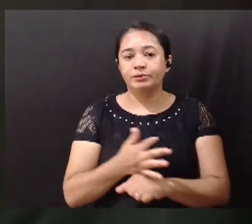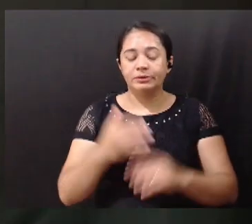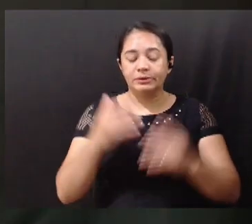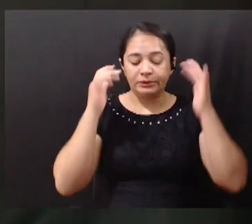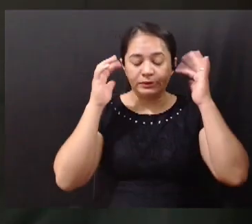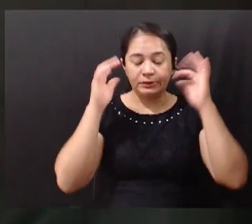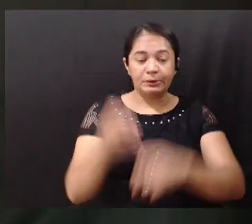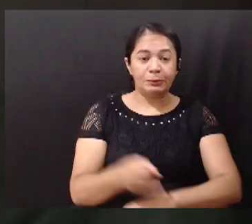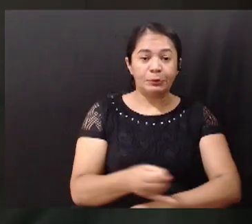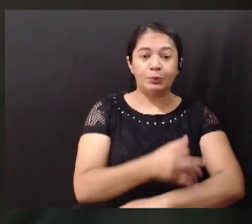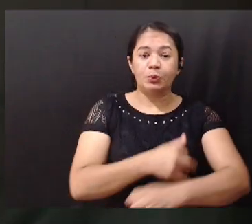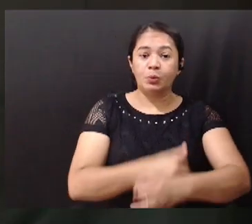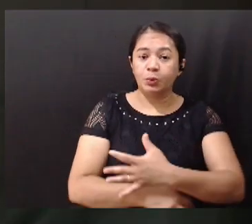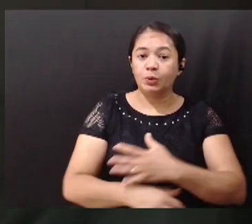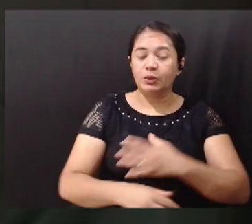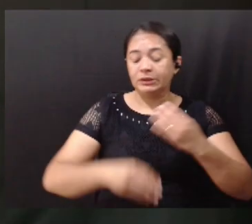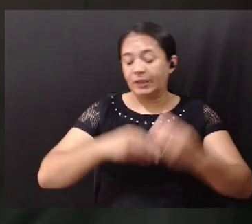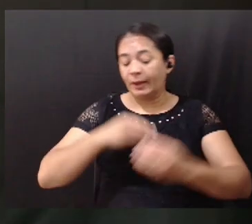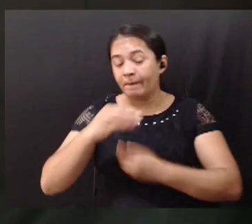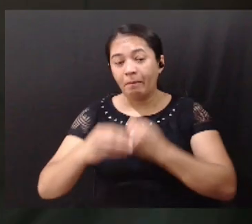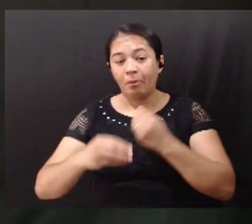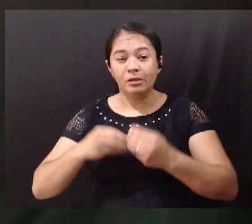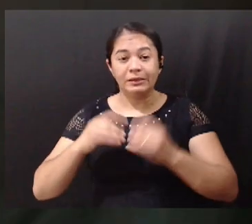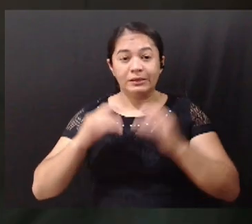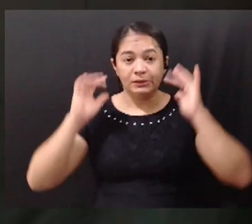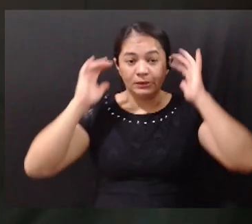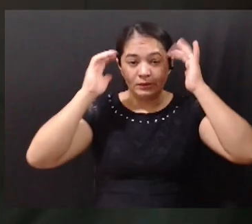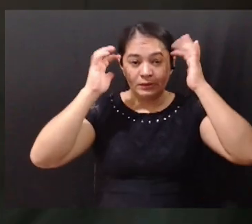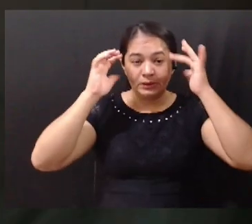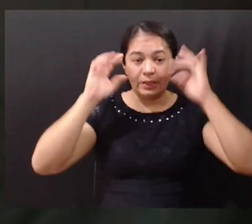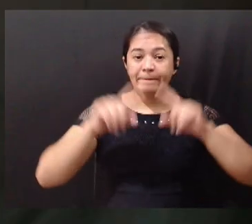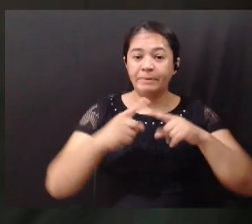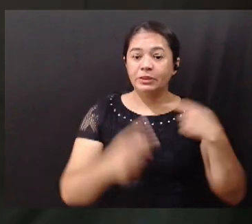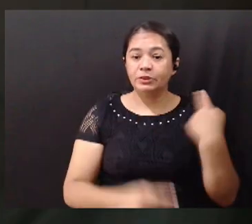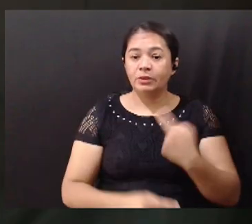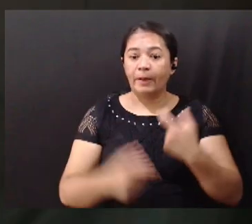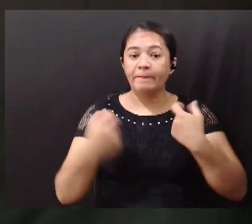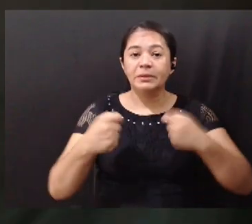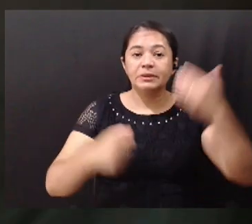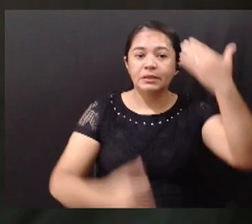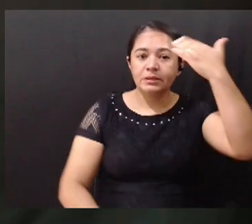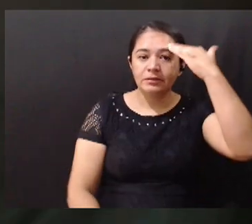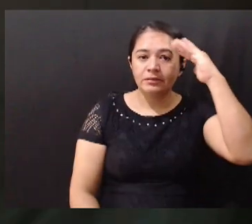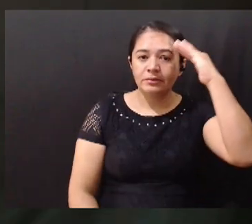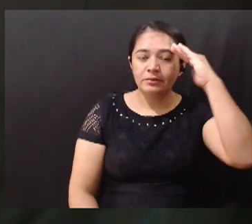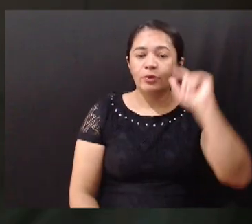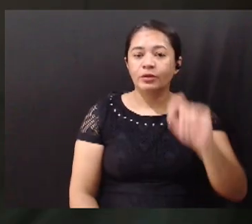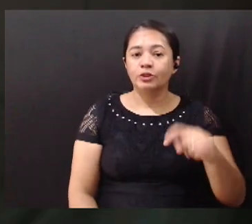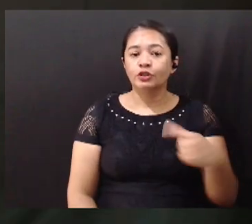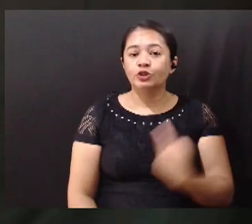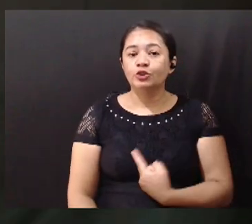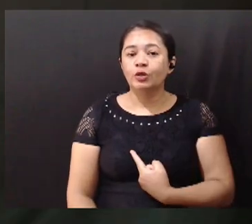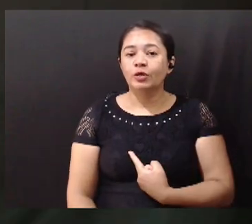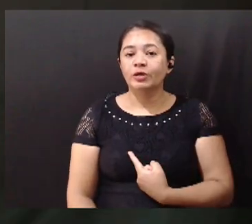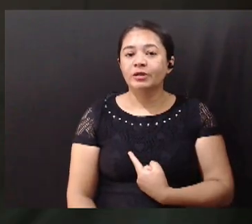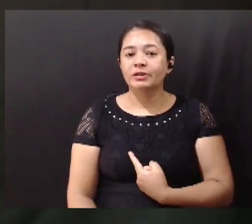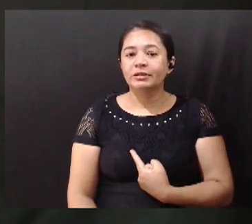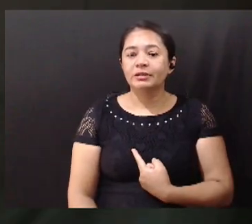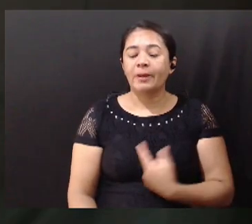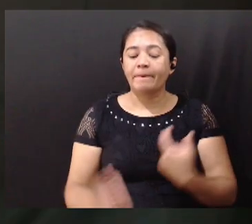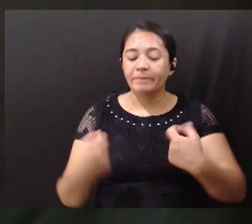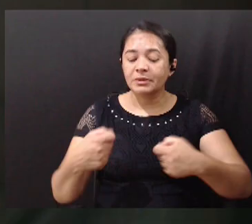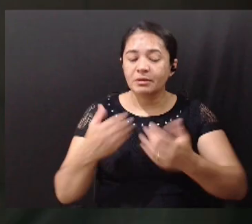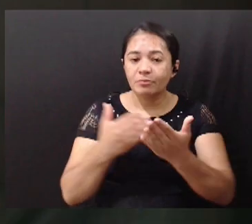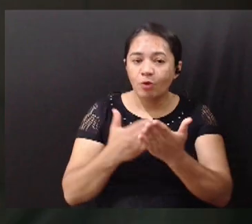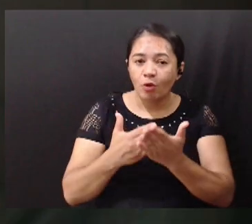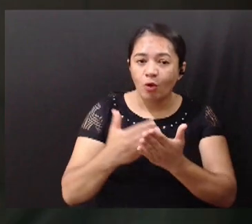às vezes vai bagunçar, vai virar o caos, mas a gente precisa entender que a gente vai precisar começar a organizar para